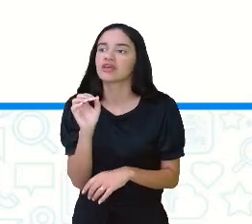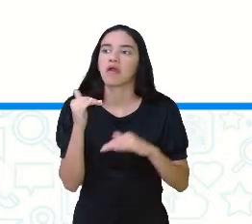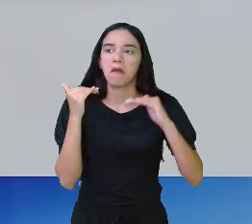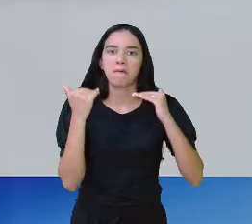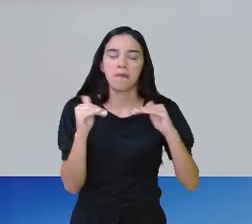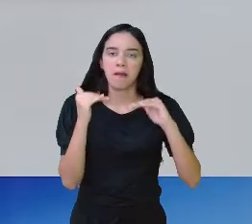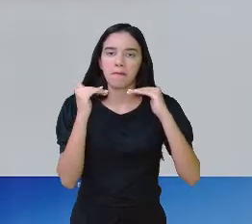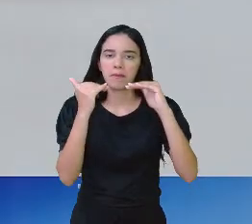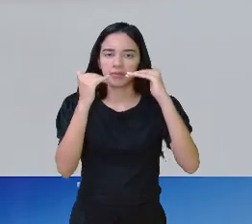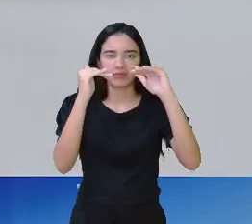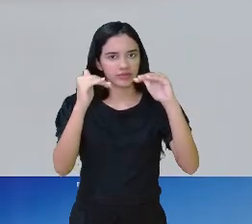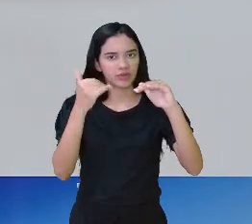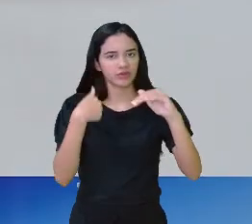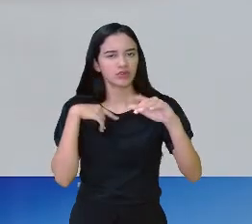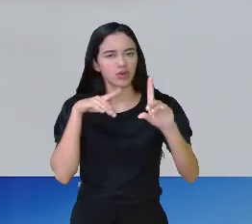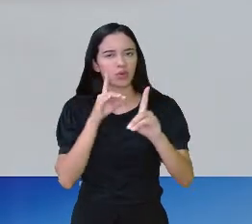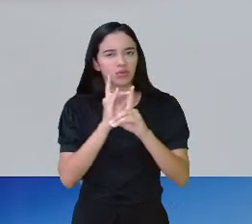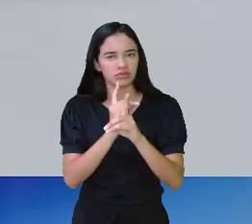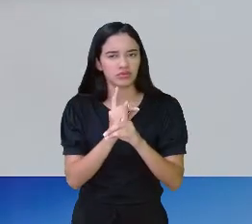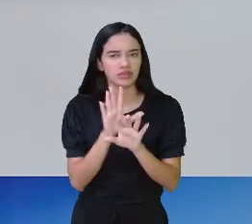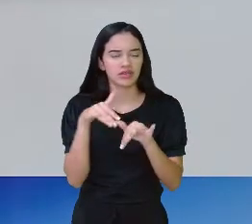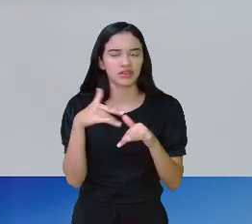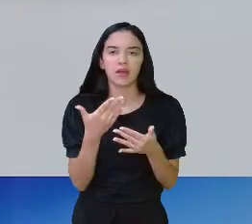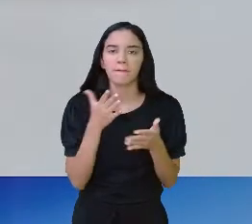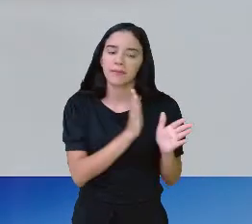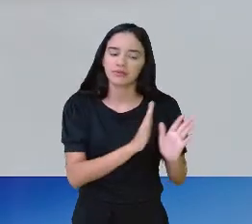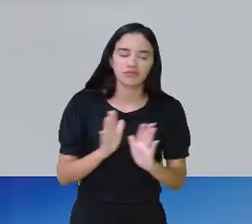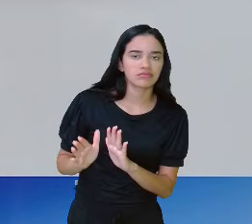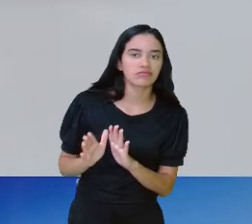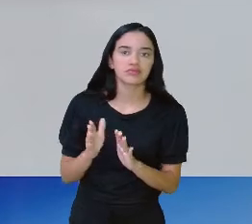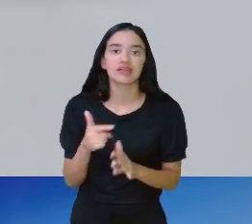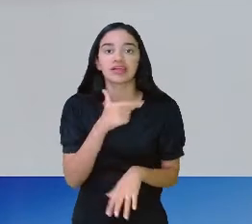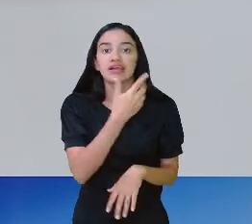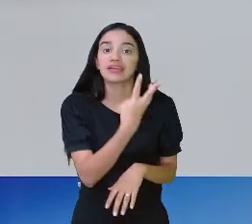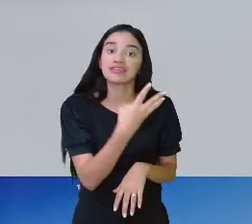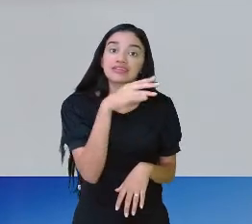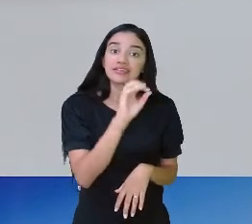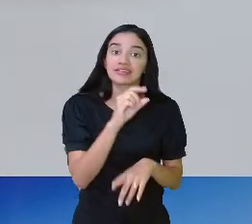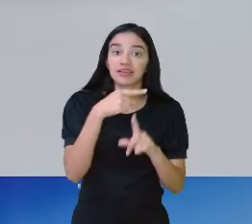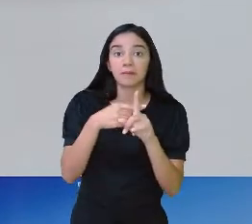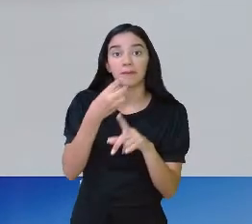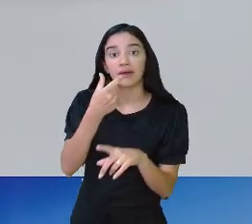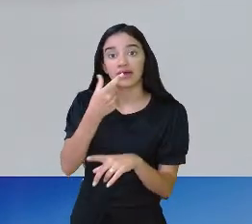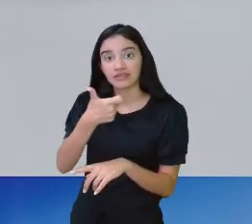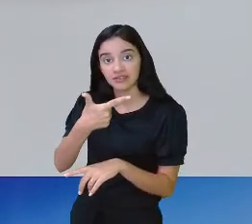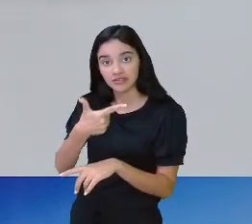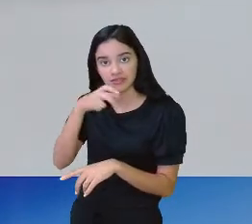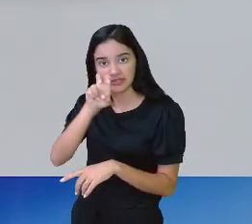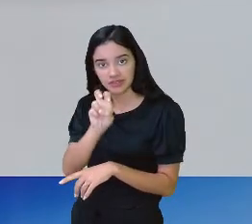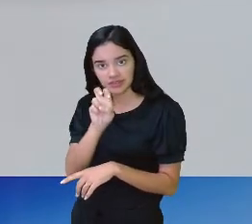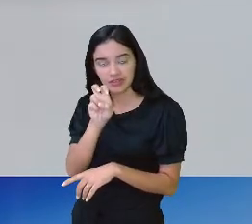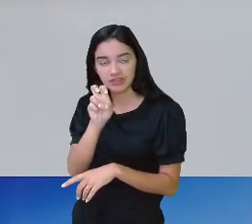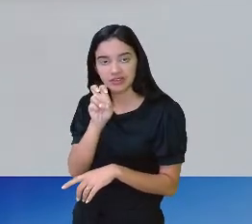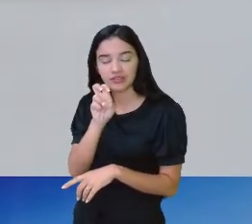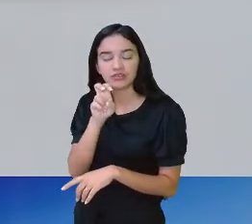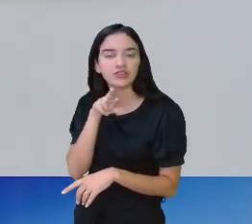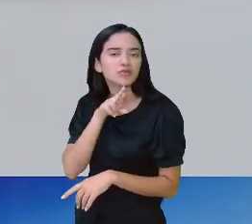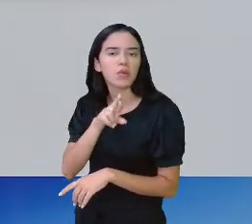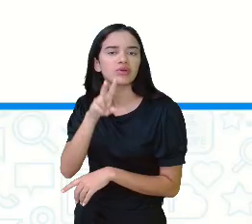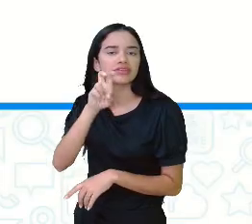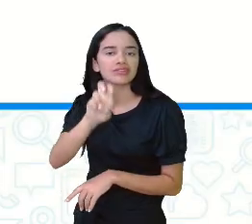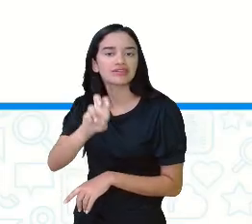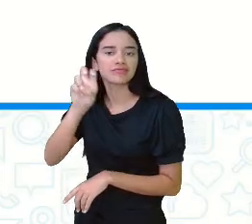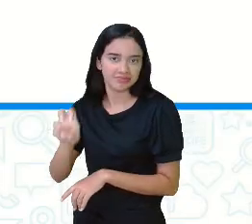já encontrei os valores? Mesmo processo. 30 mais 25,